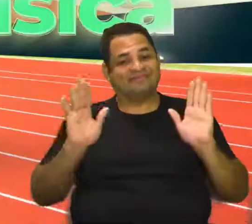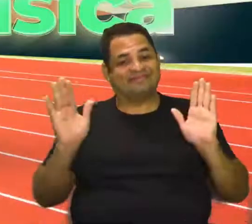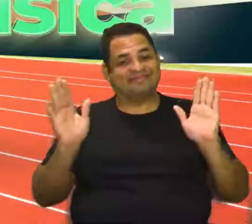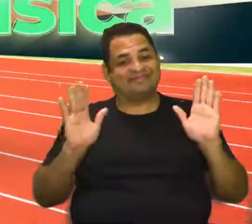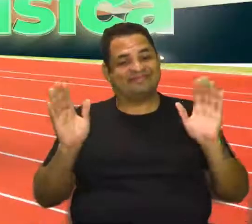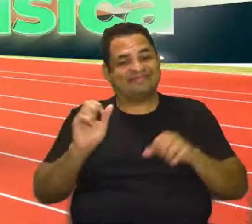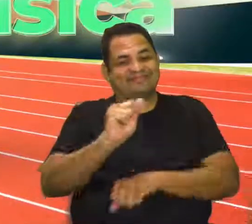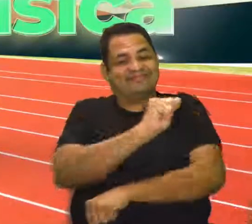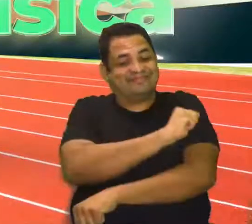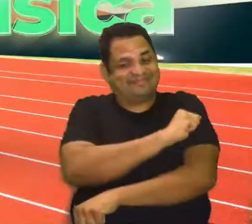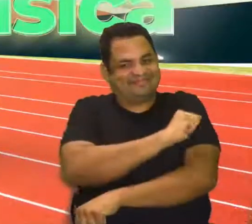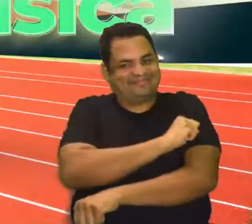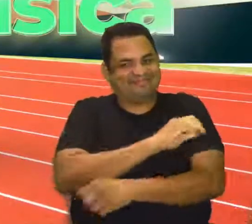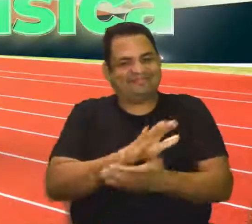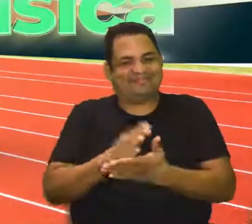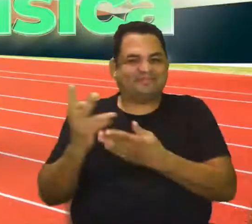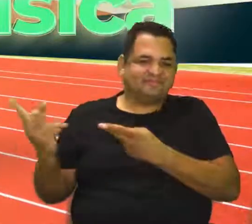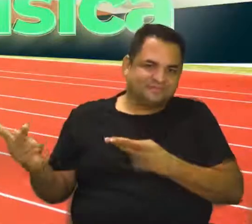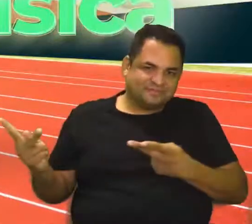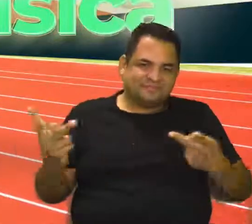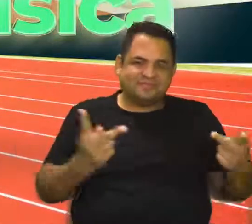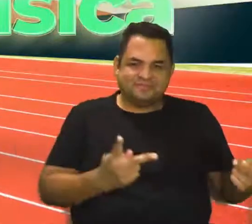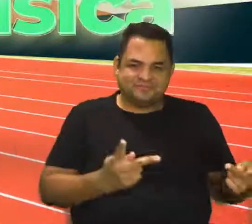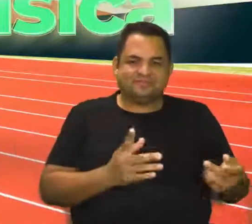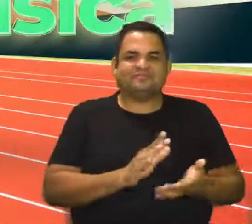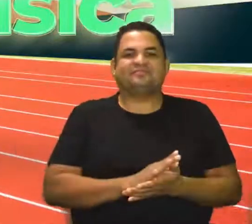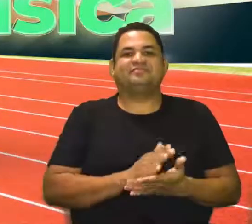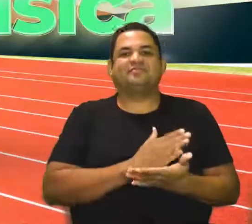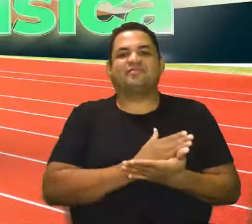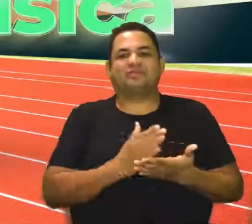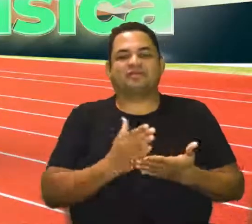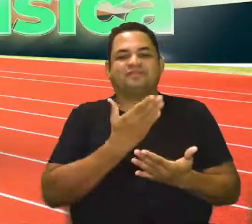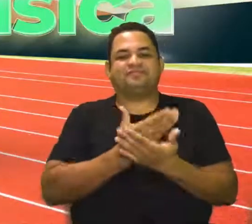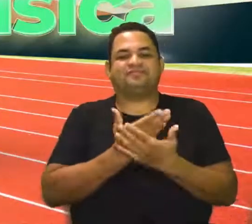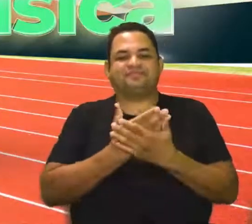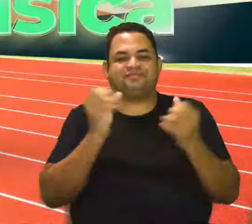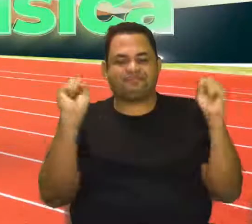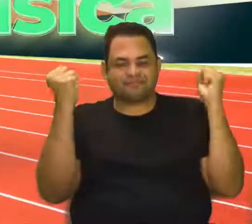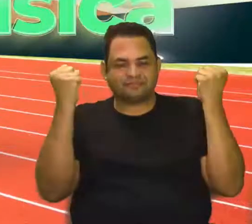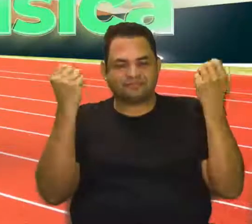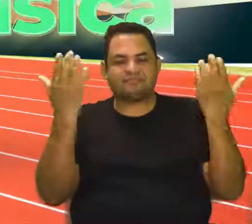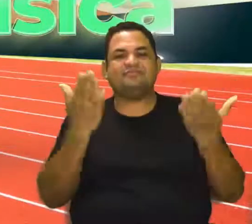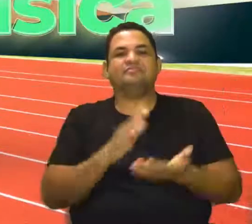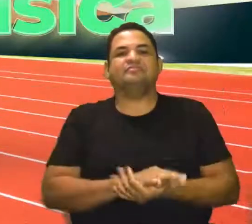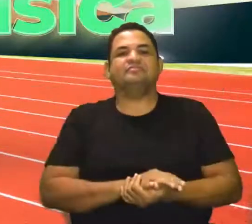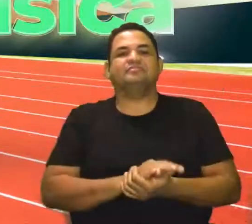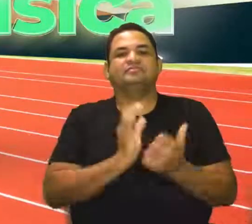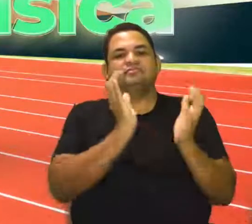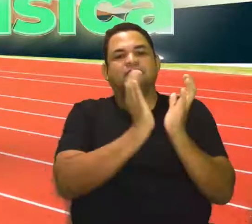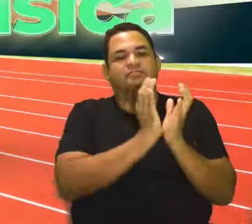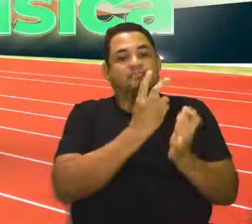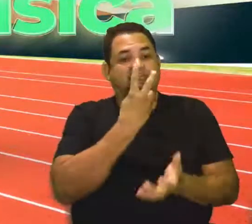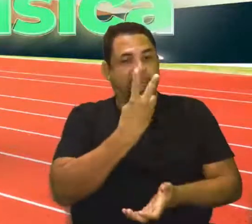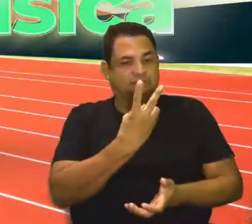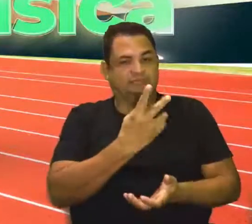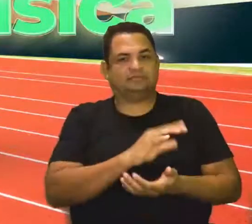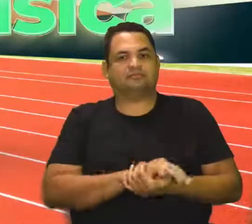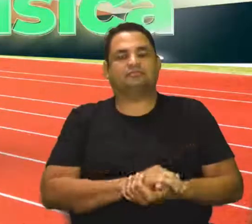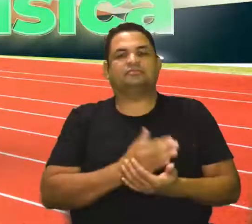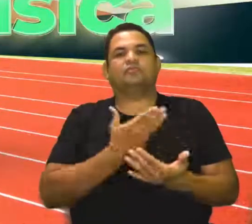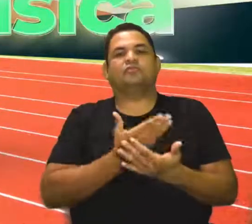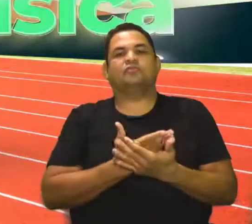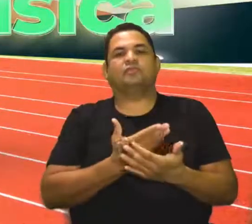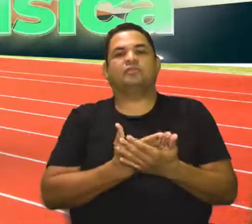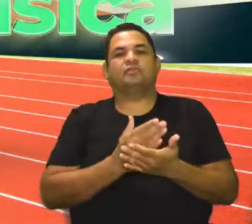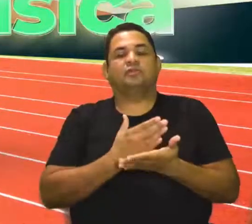Olá, estudante! Seja bem-vindo! Vamos iniciar as aulas de Educação Física da Unidade 2. Hoje a